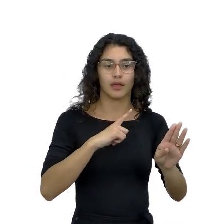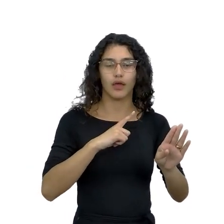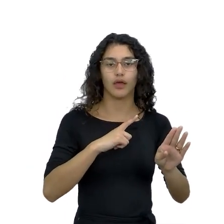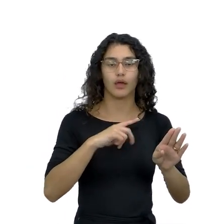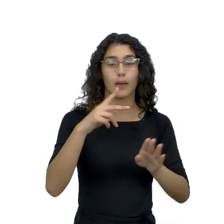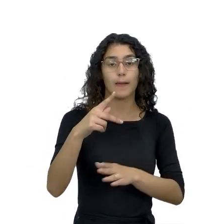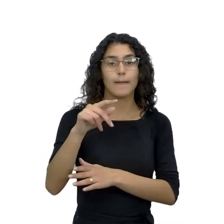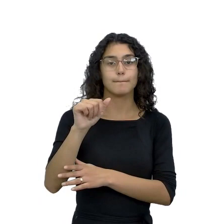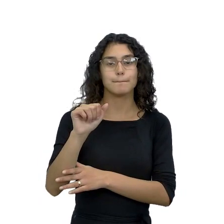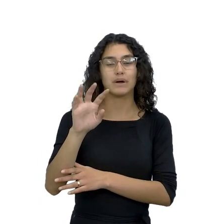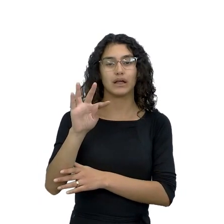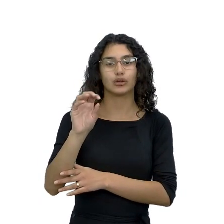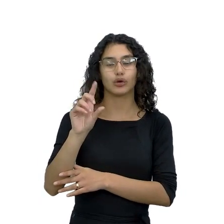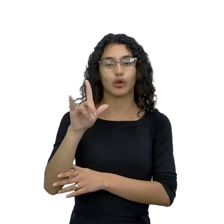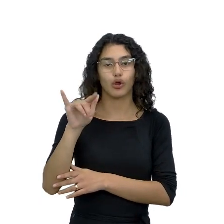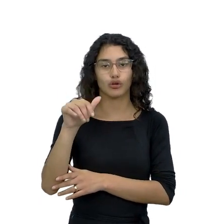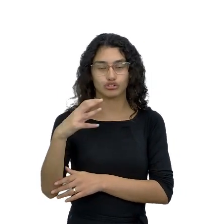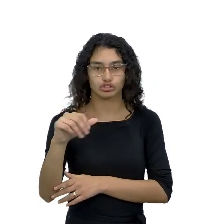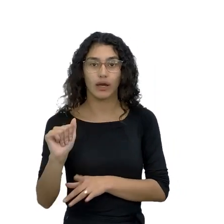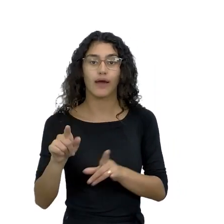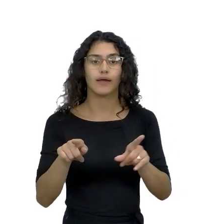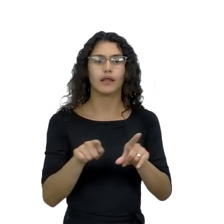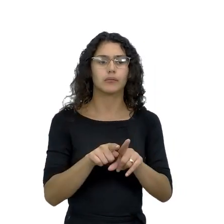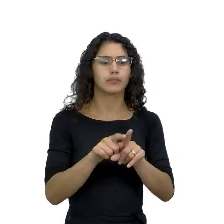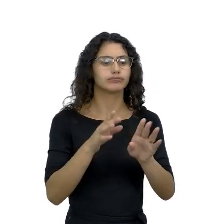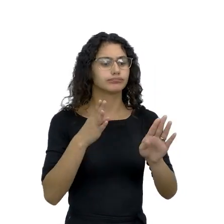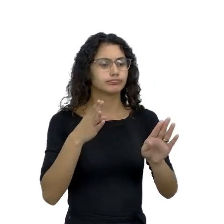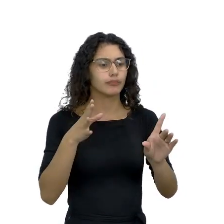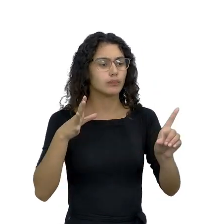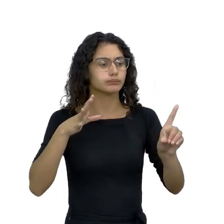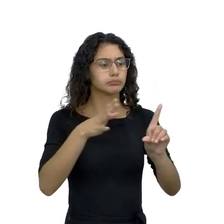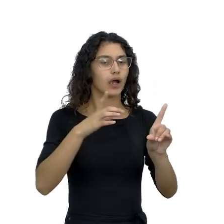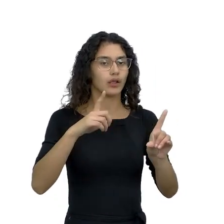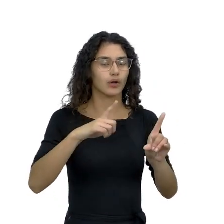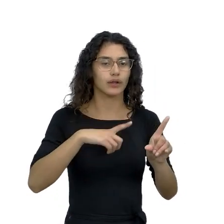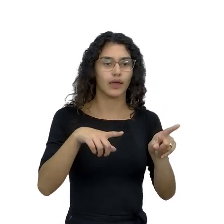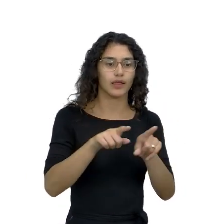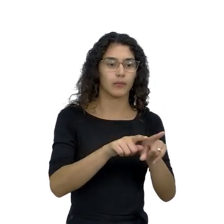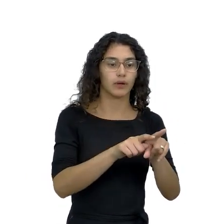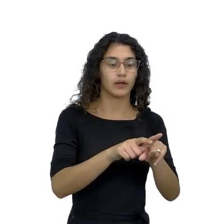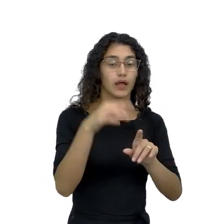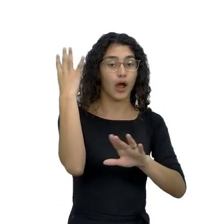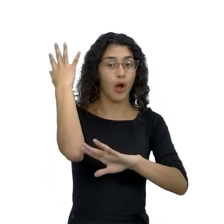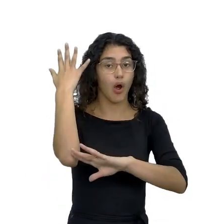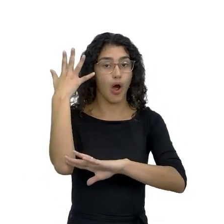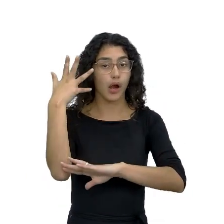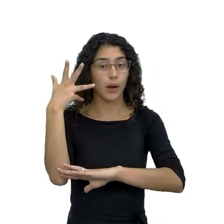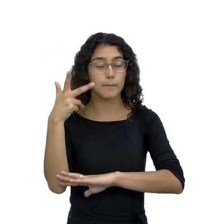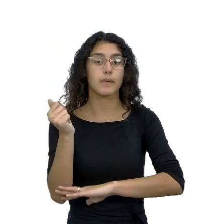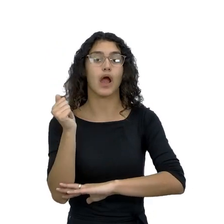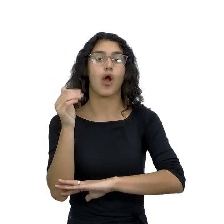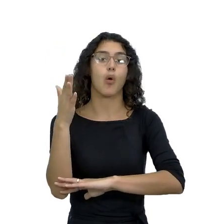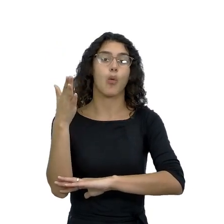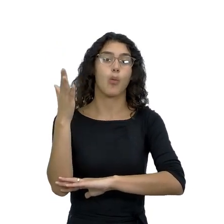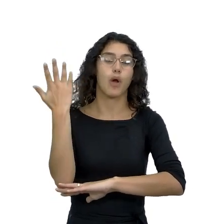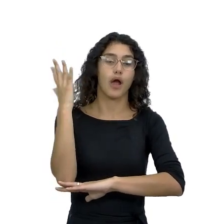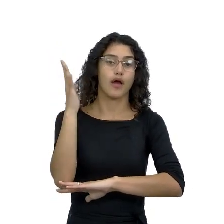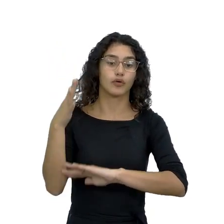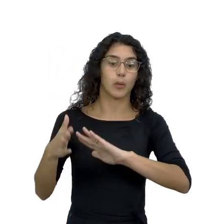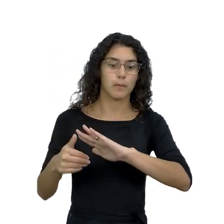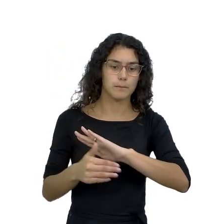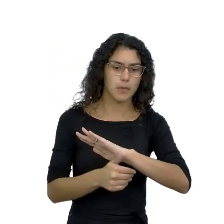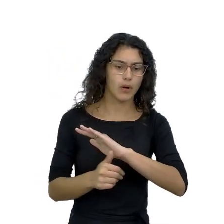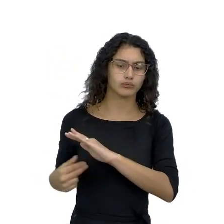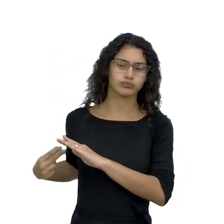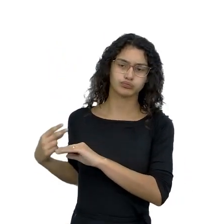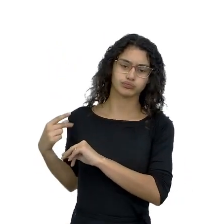paleontológicas e os impactos dessas descobertas na biodiversidade ao longo da história do planeta.